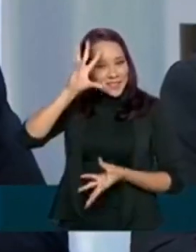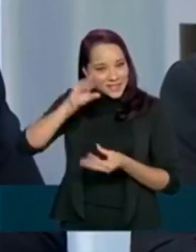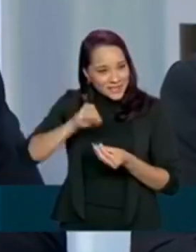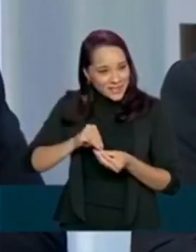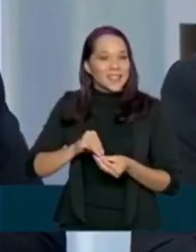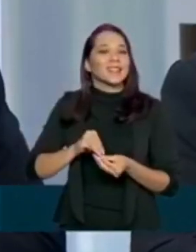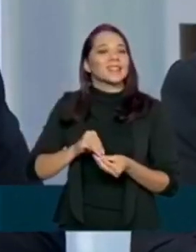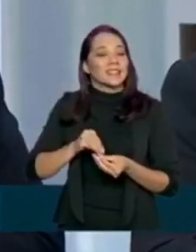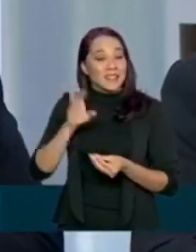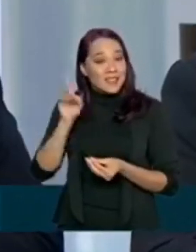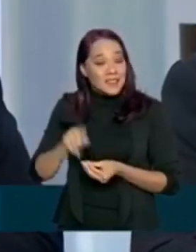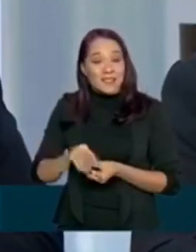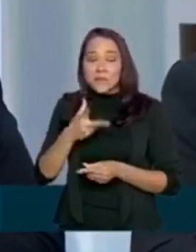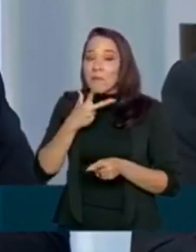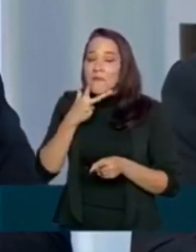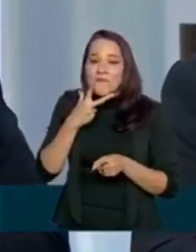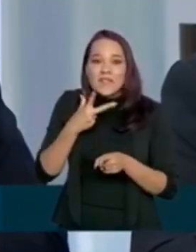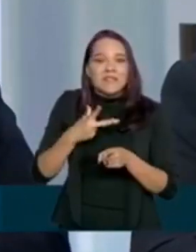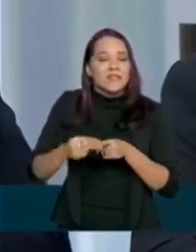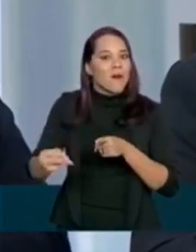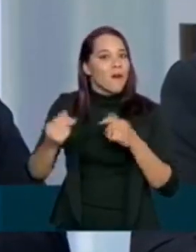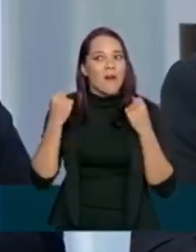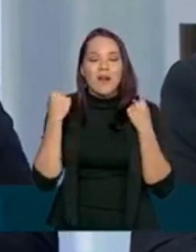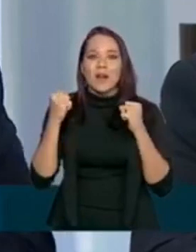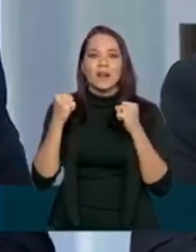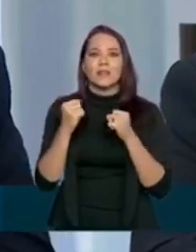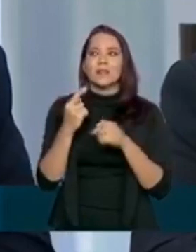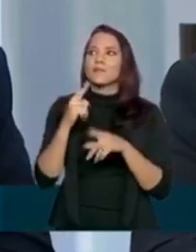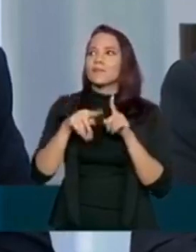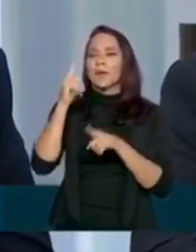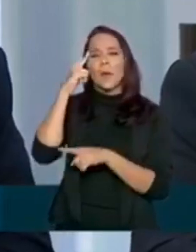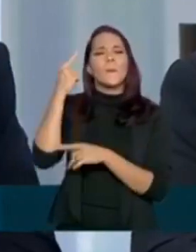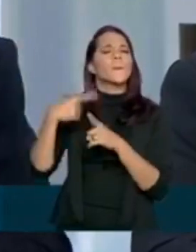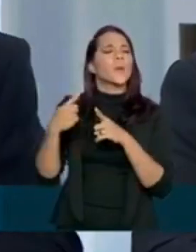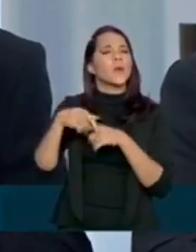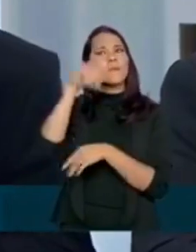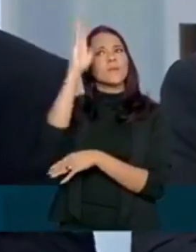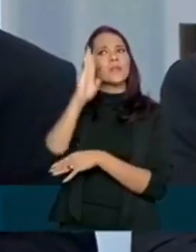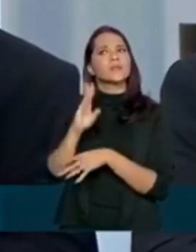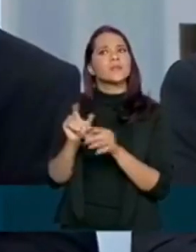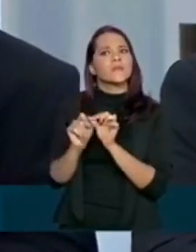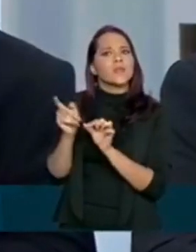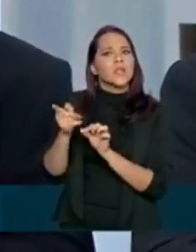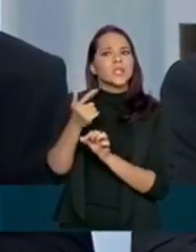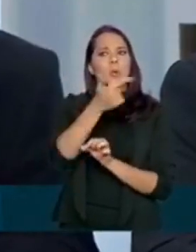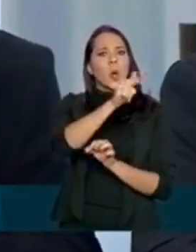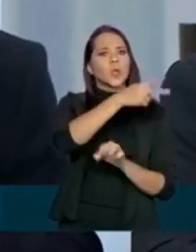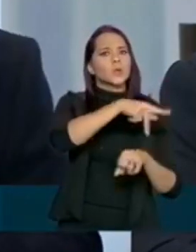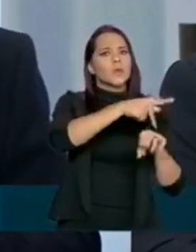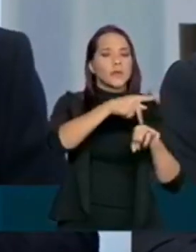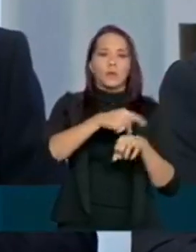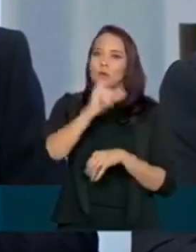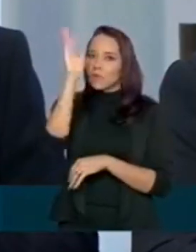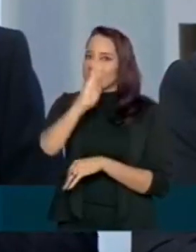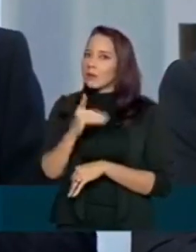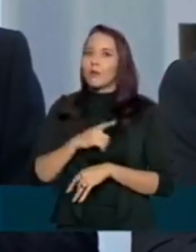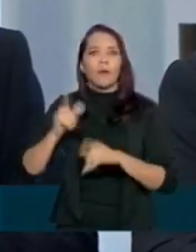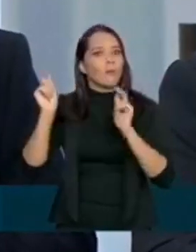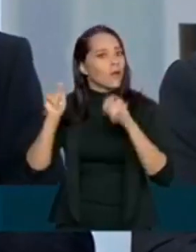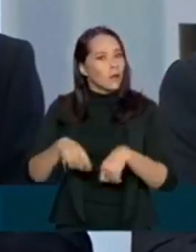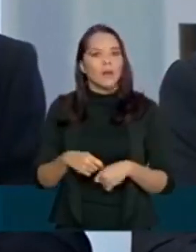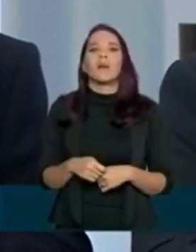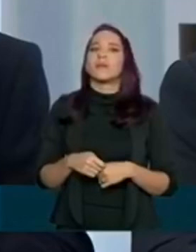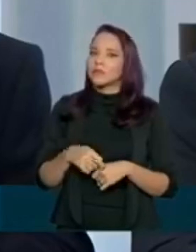realmente um ganho muito grande e às vezes pessoas ao senhor por quê que o brasil vai desenvolver isso isso não está sendo devolvido os pais para o brasil tem uma capacidade